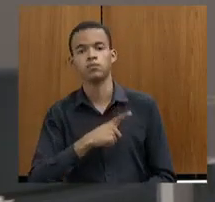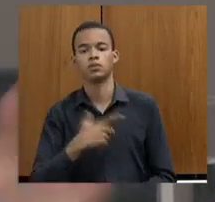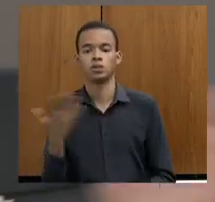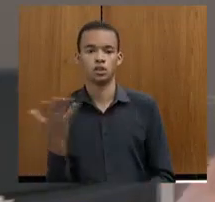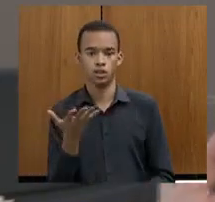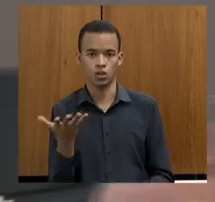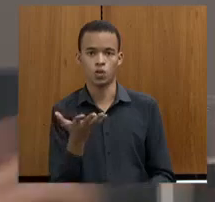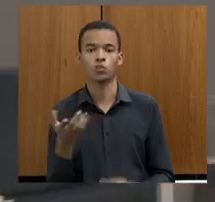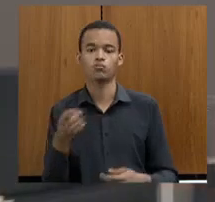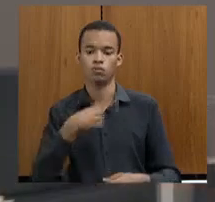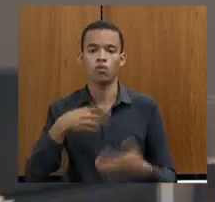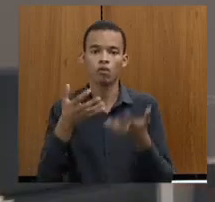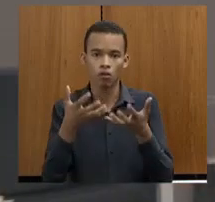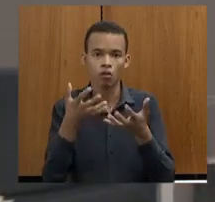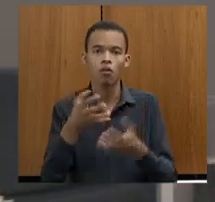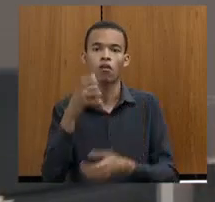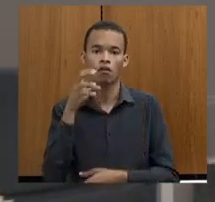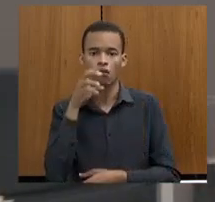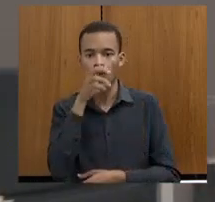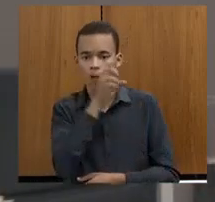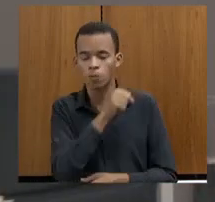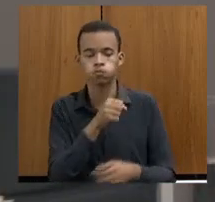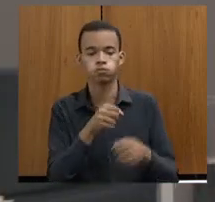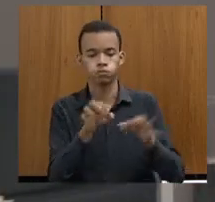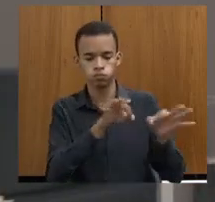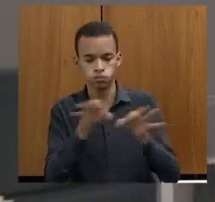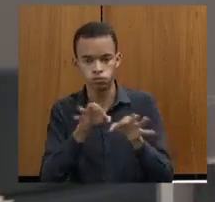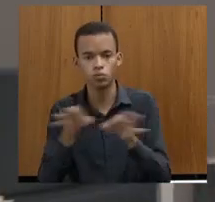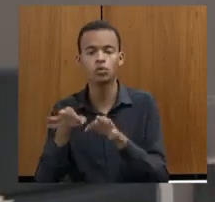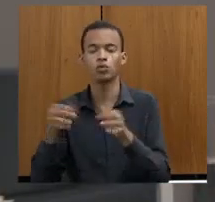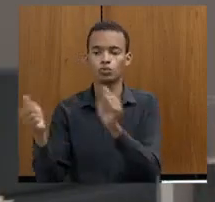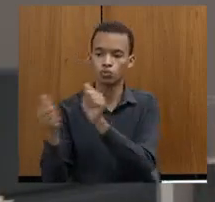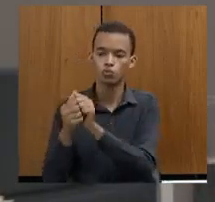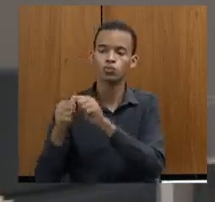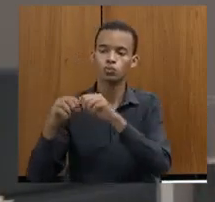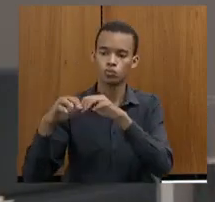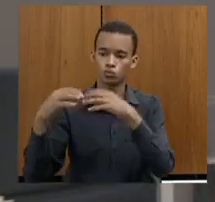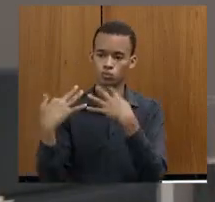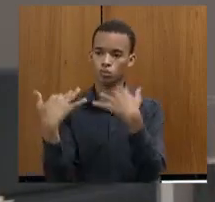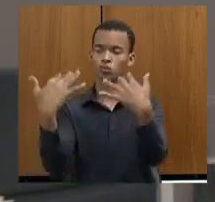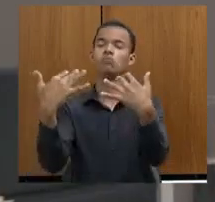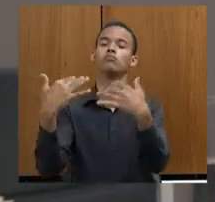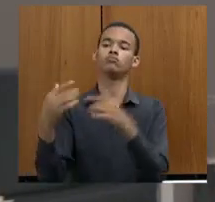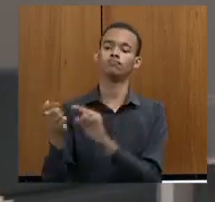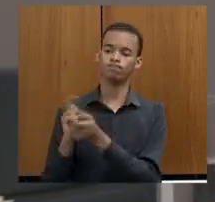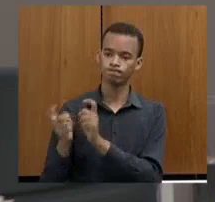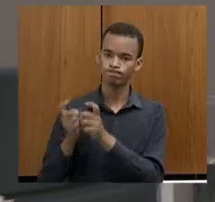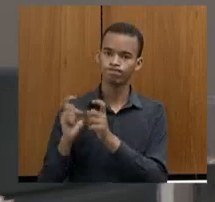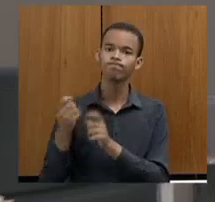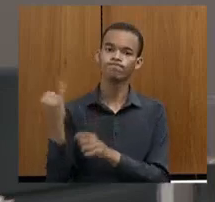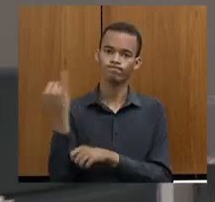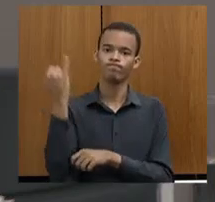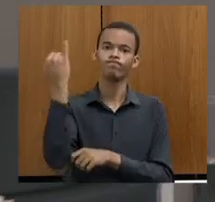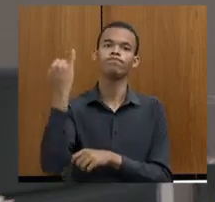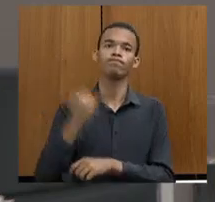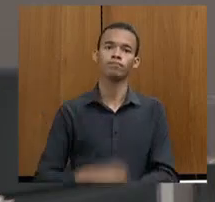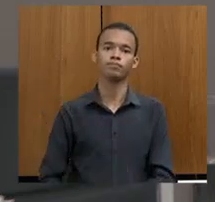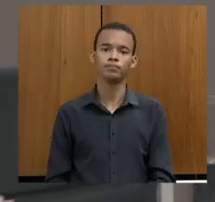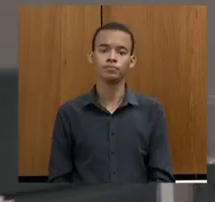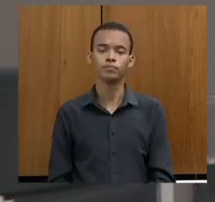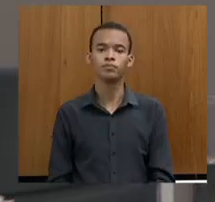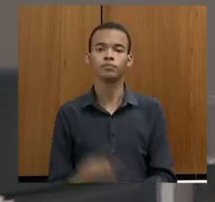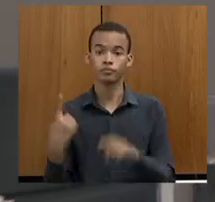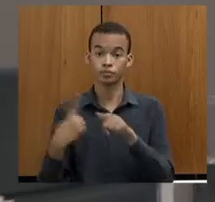breve possível junto ao poder legislativo uma discussão democrática aberta republicana a exaustão como eu já disse que antes